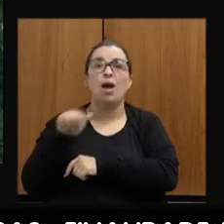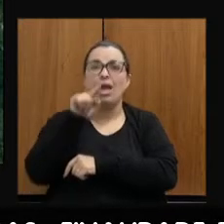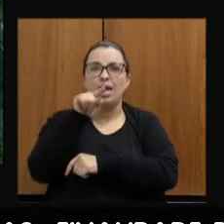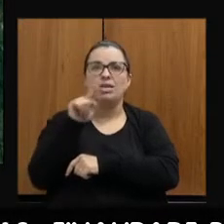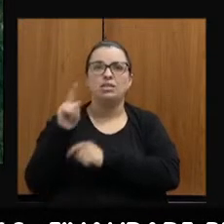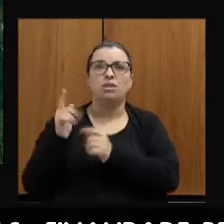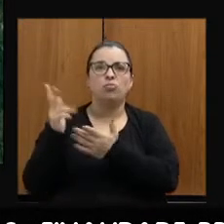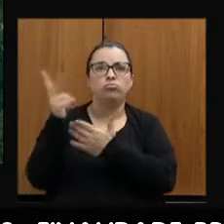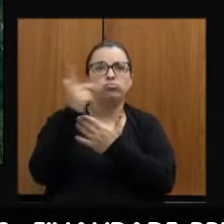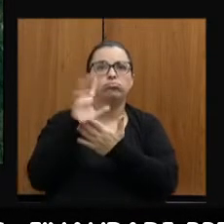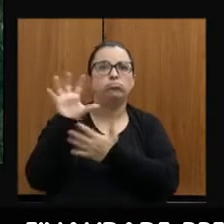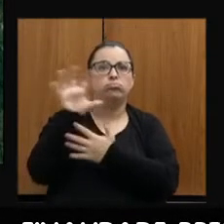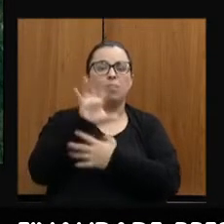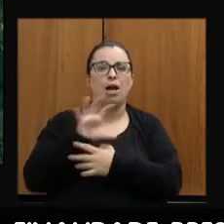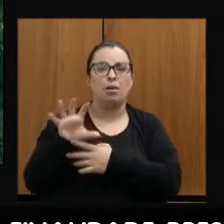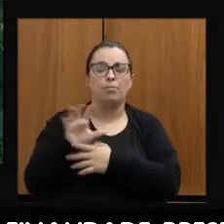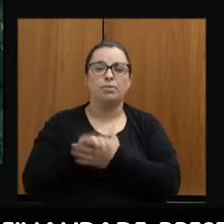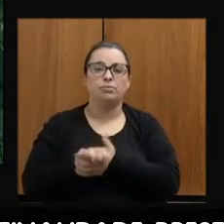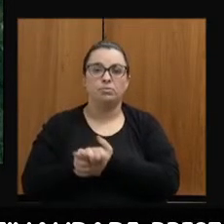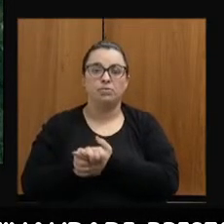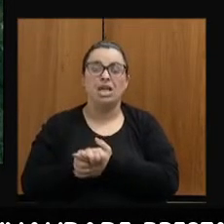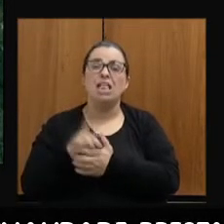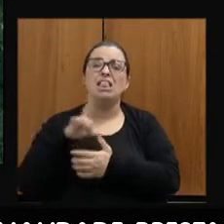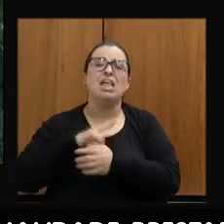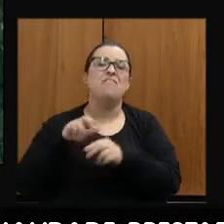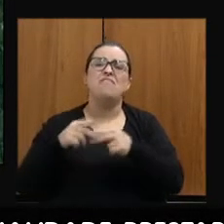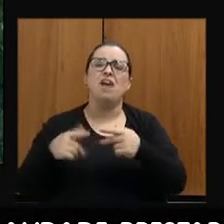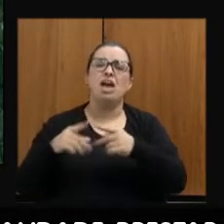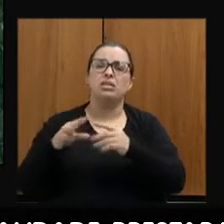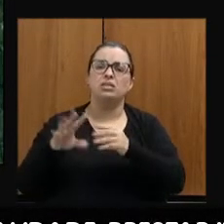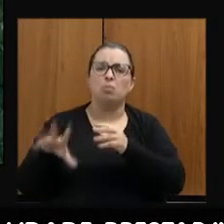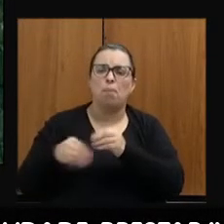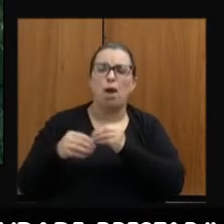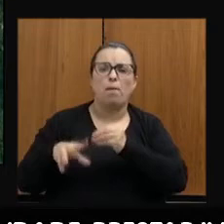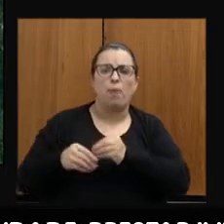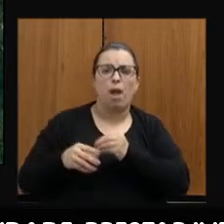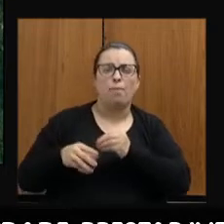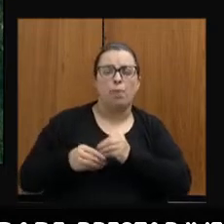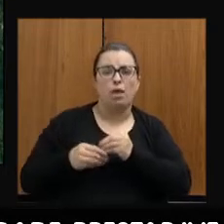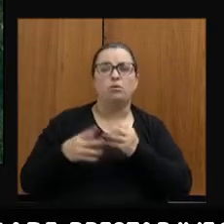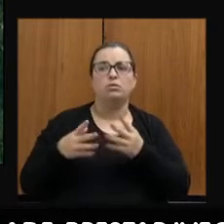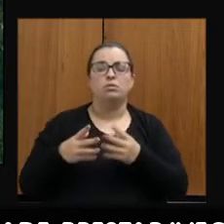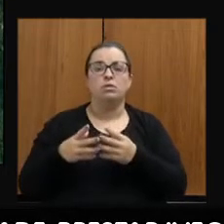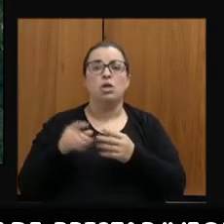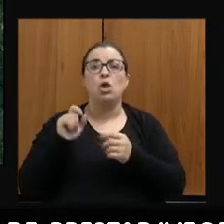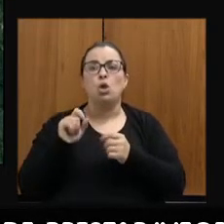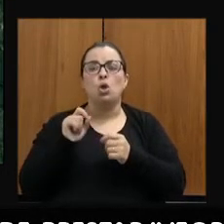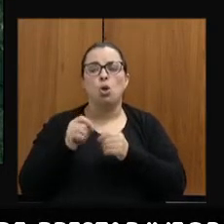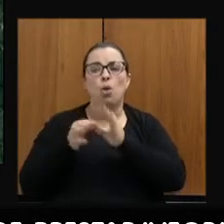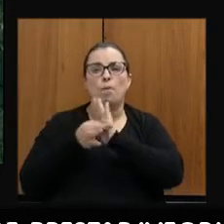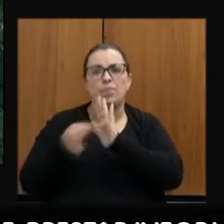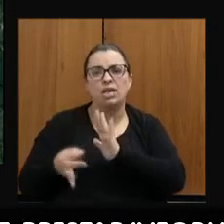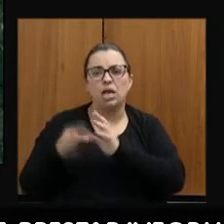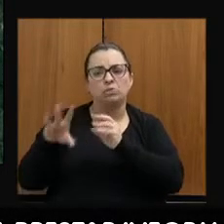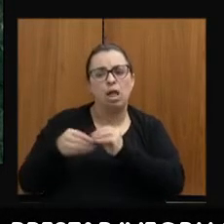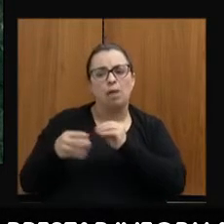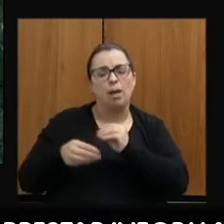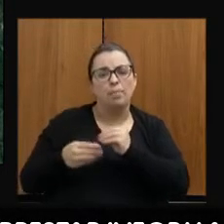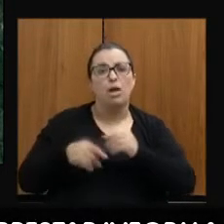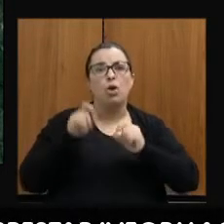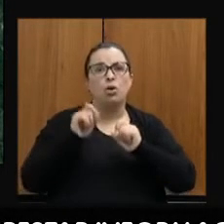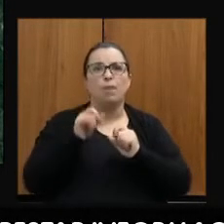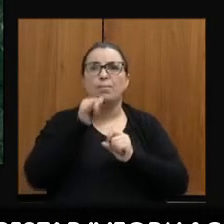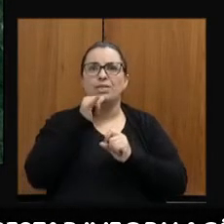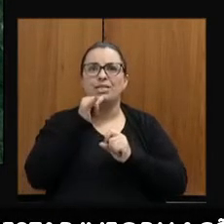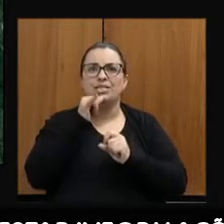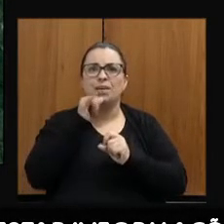nós Recebemos um conjunto de contribuições uma delas era justamente tira onde a gente vê Esse rabinho